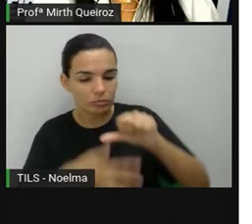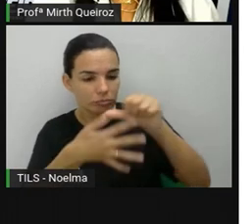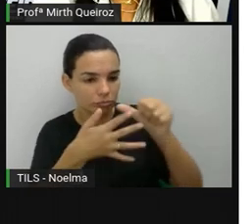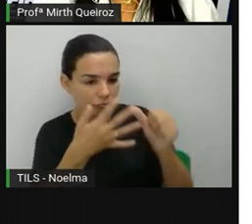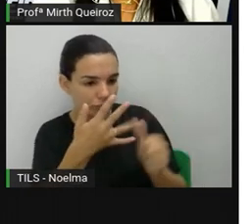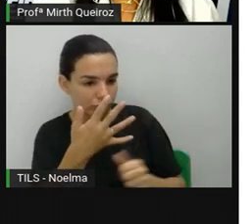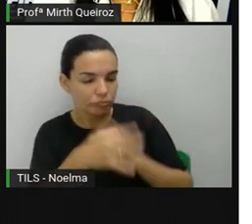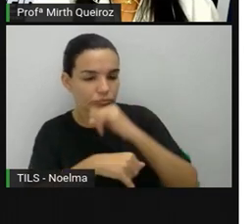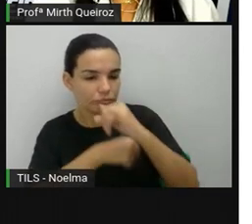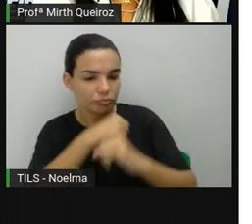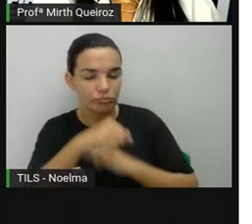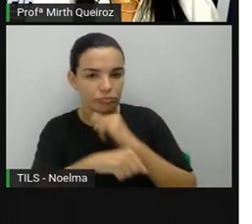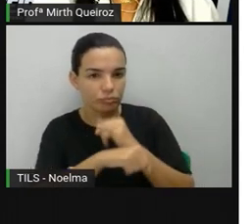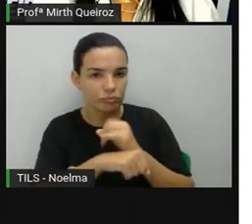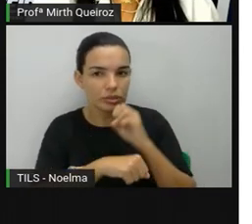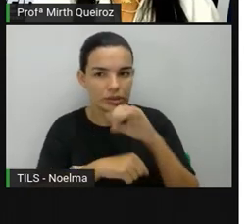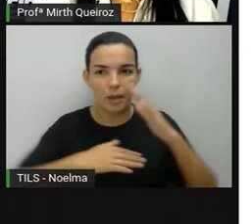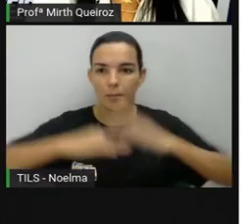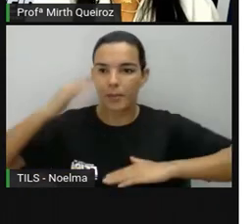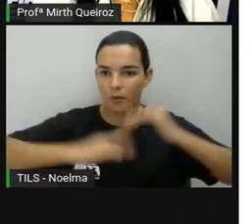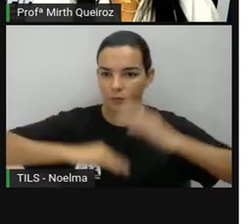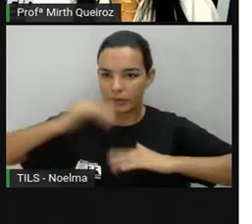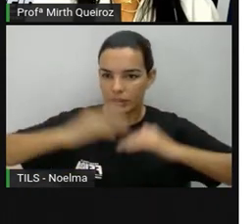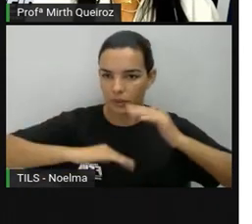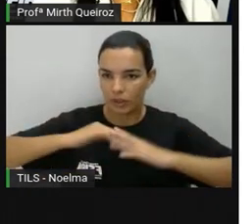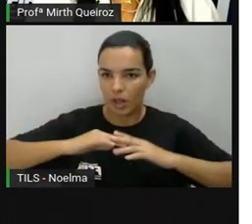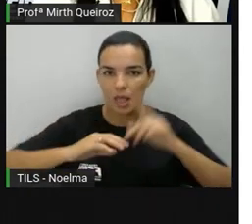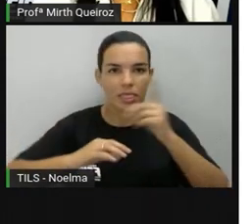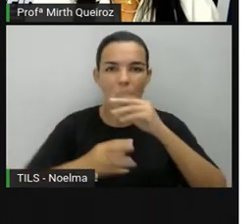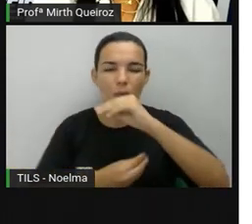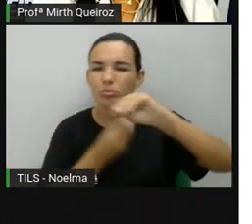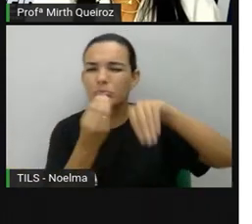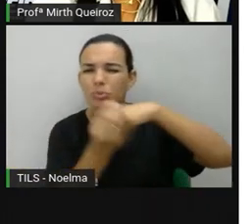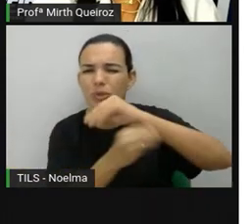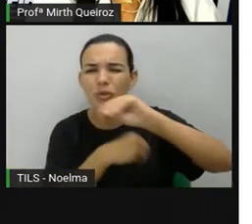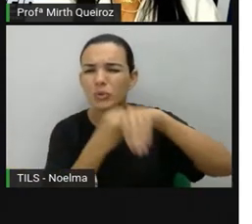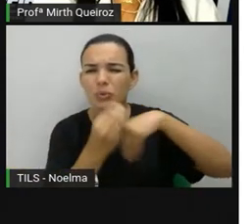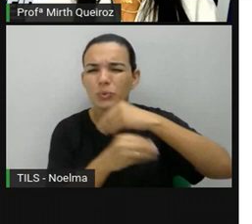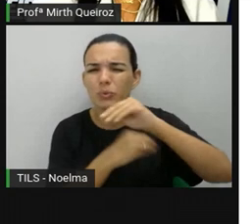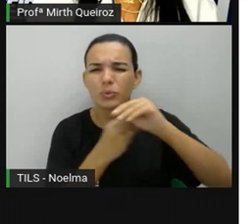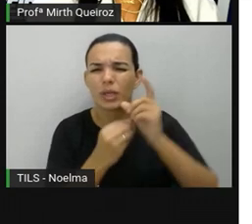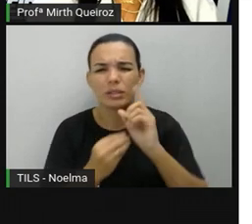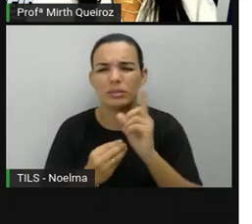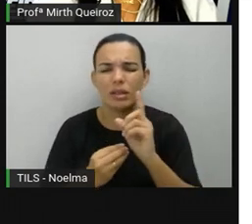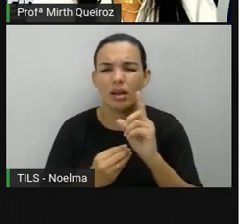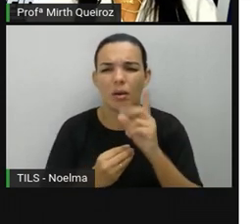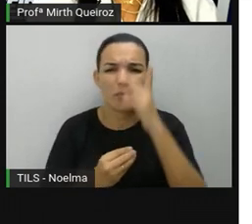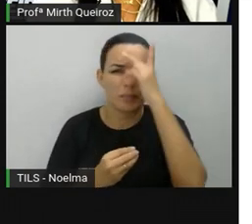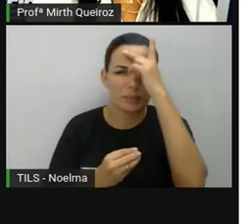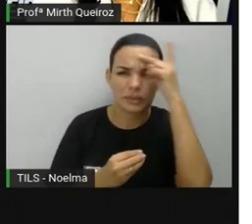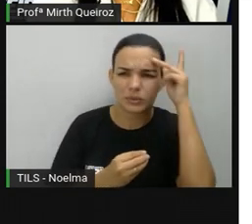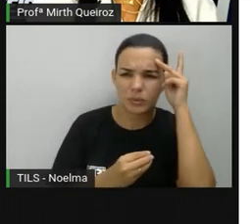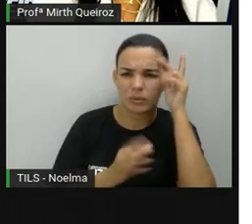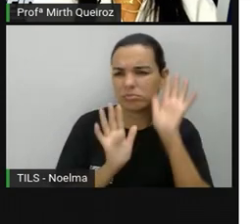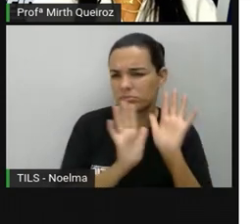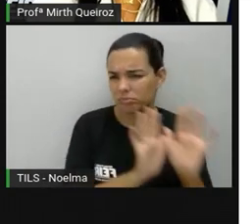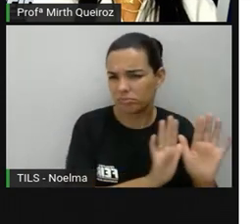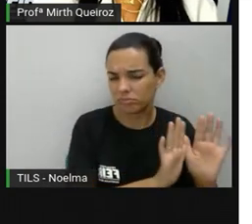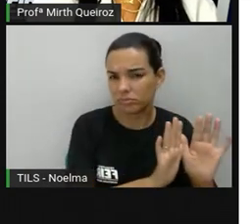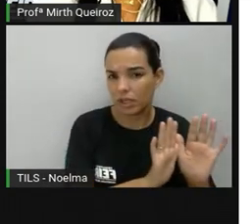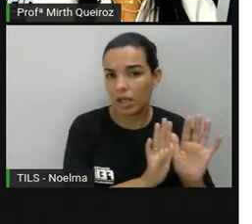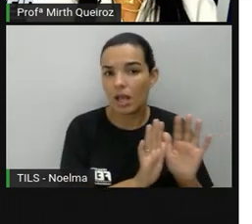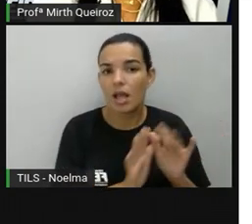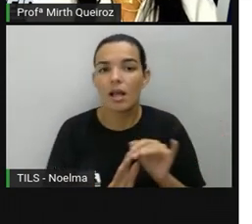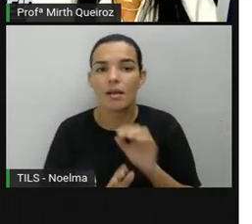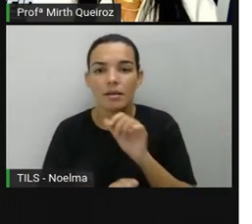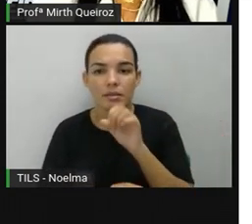for profissional, não misture postagem de pessoas. Quando a gente tem um perfil ali que é só profissional, por